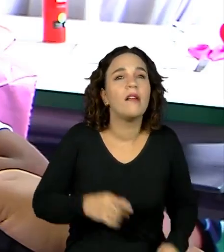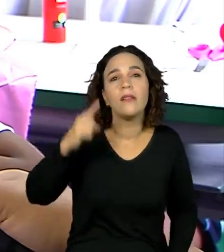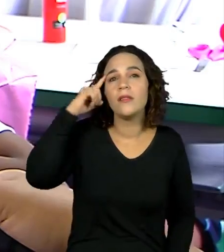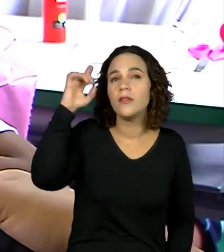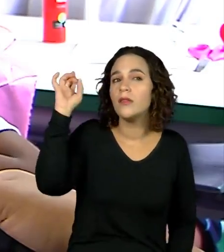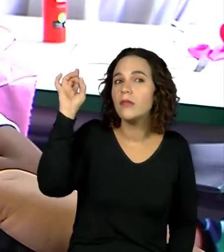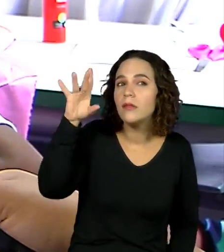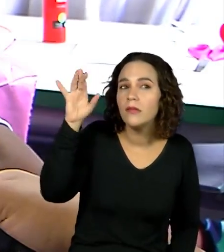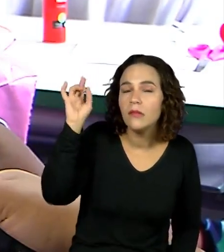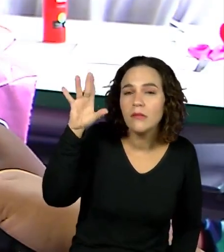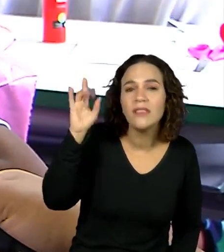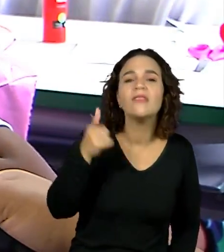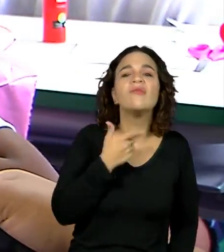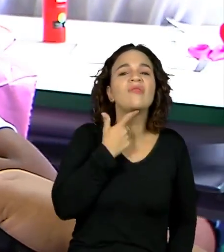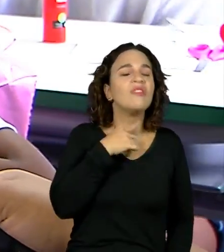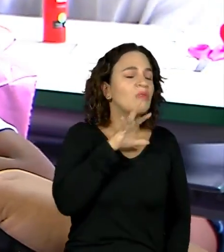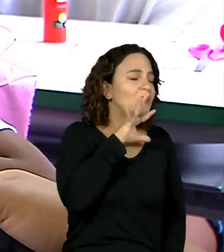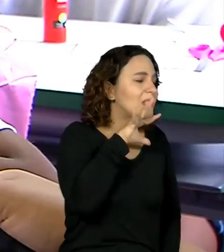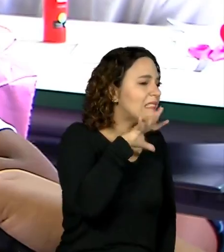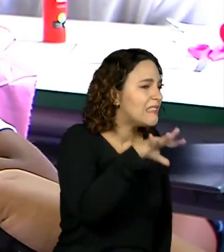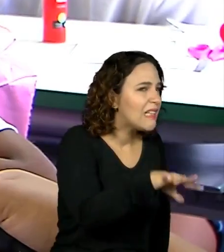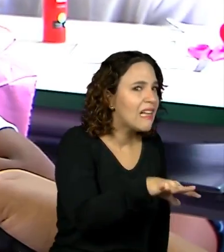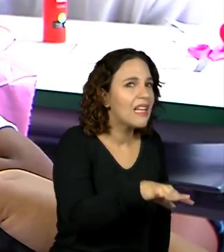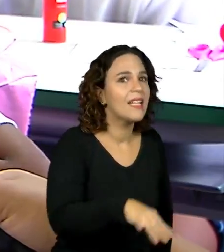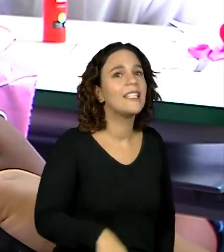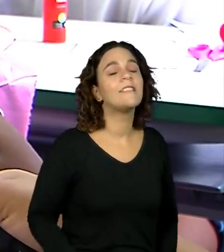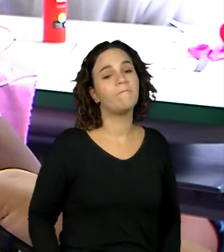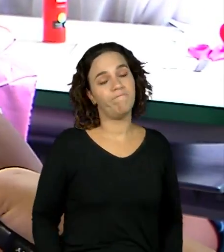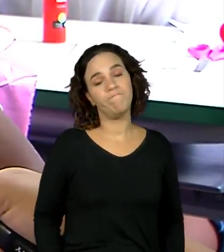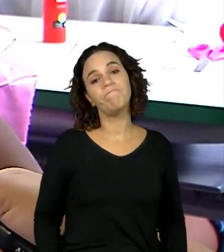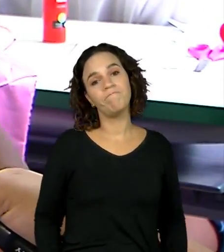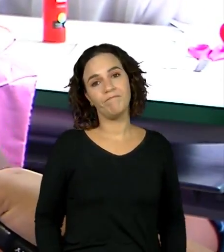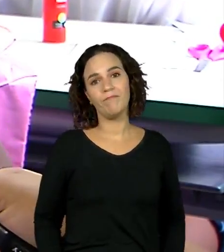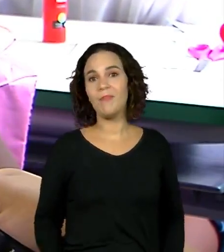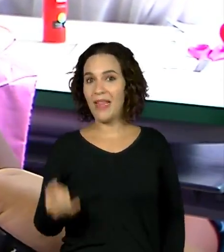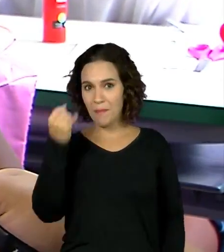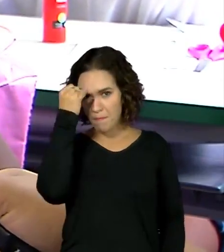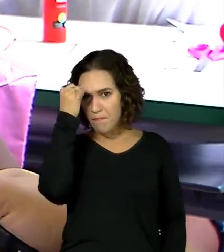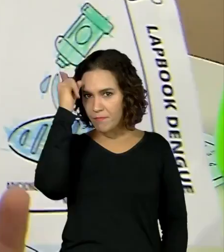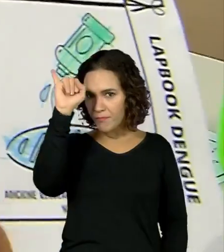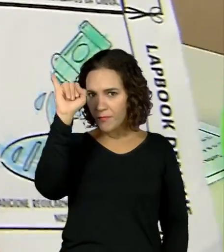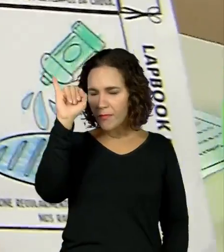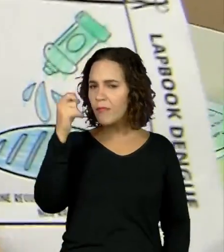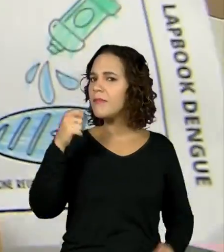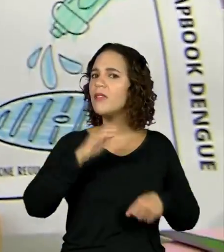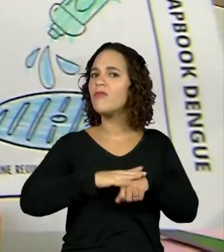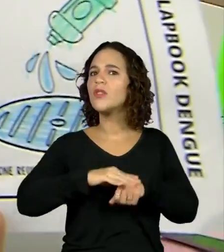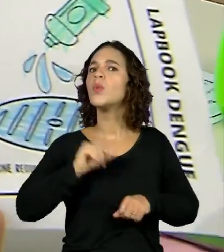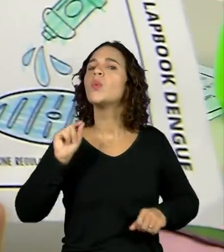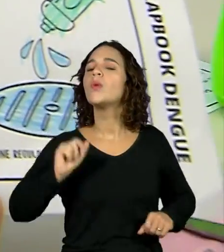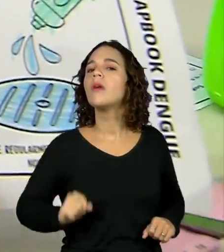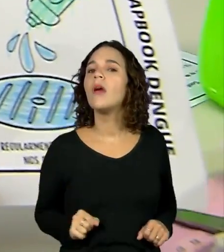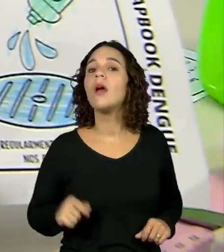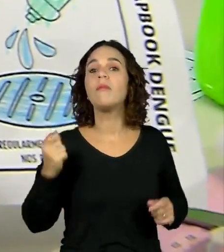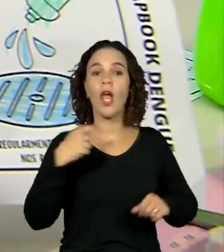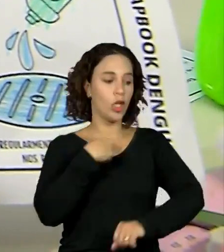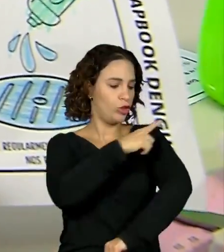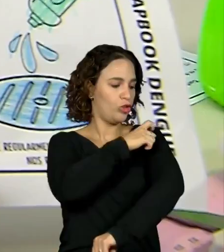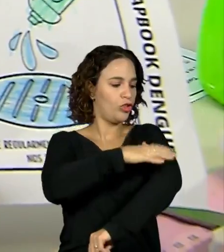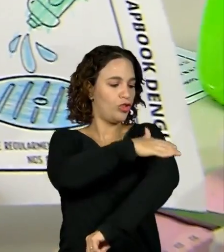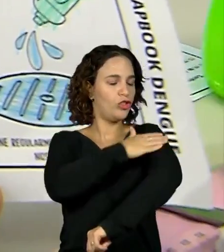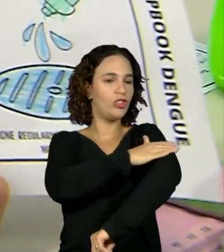fica com ânsia de vomitar. E para não acontecer isso, pode passar